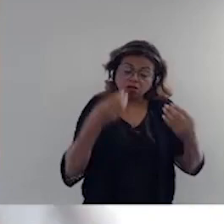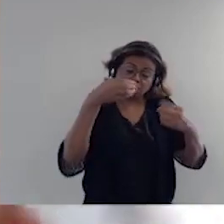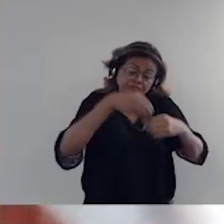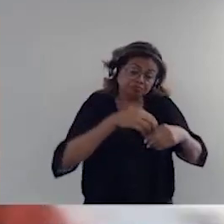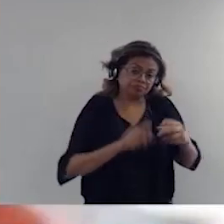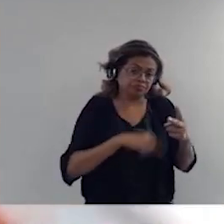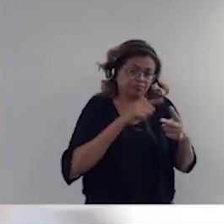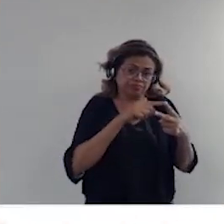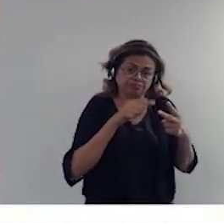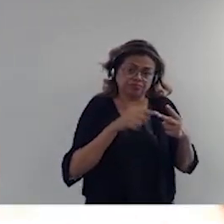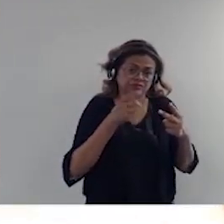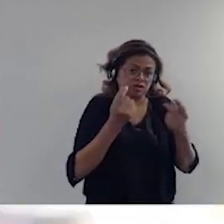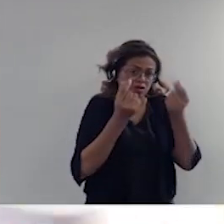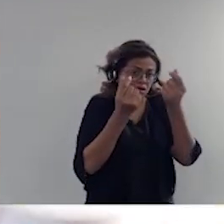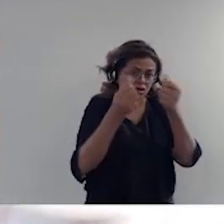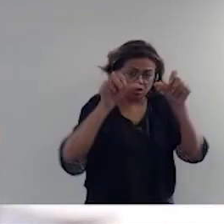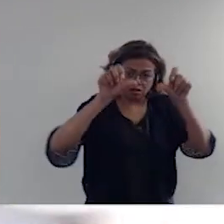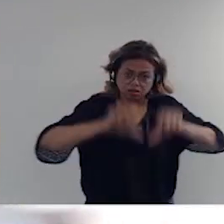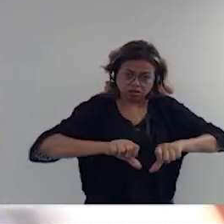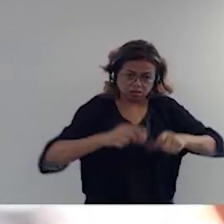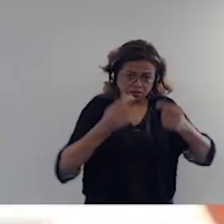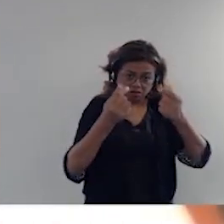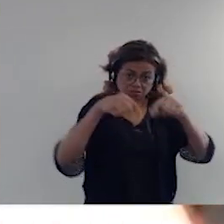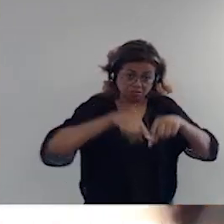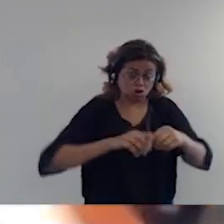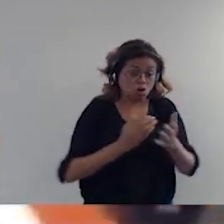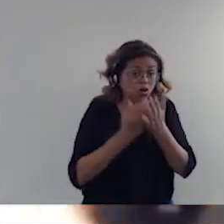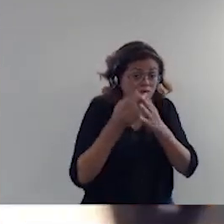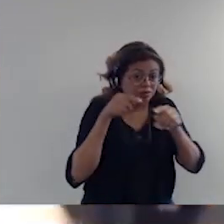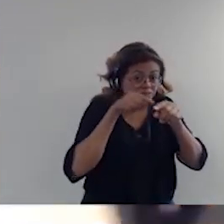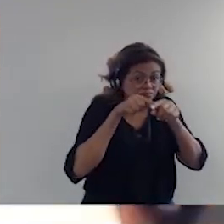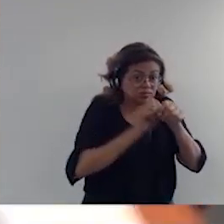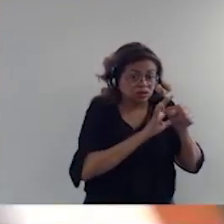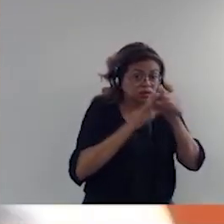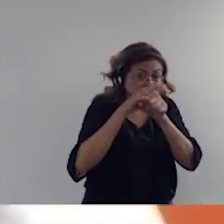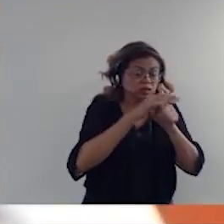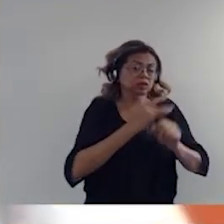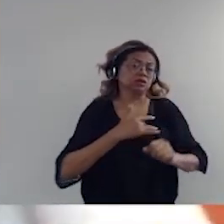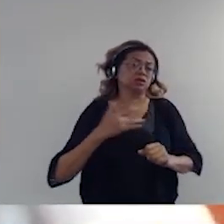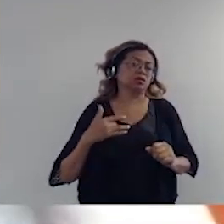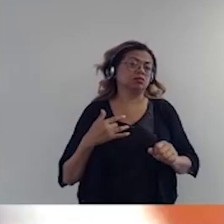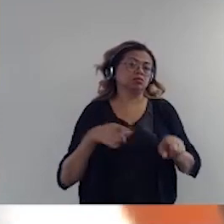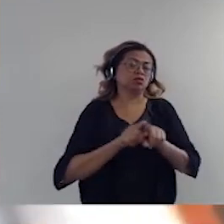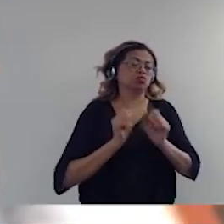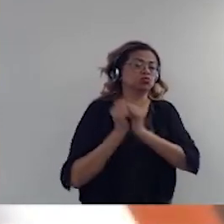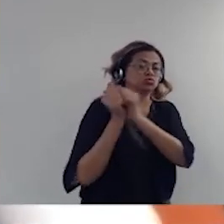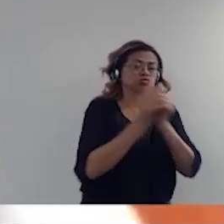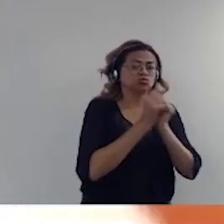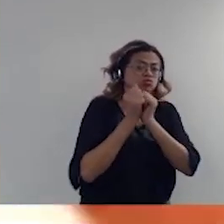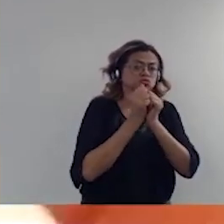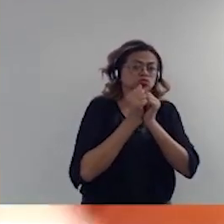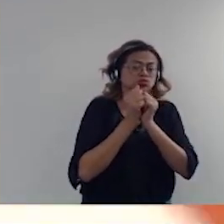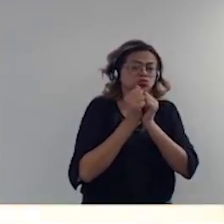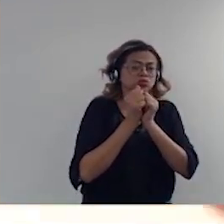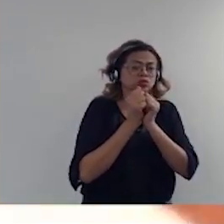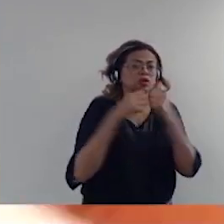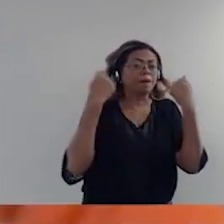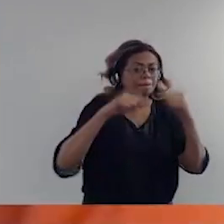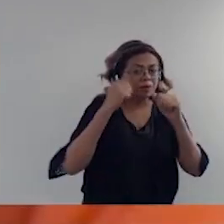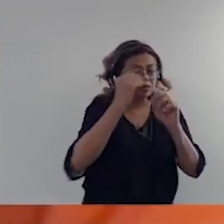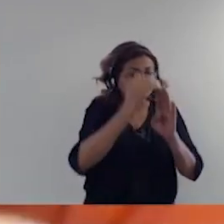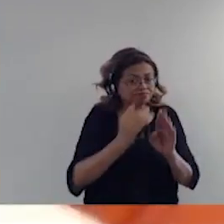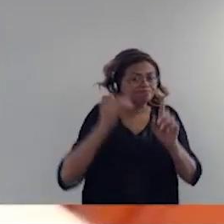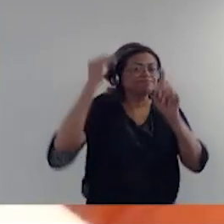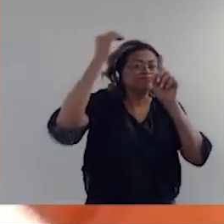andar juntos, a crise econômica, né, e a crise sanitária. E a gente tem que superar essa, a meu modo